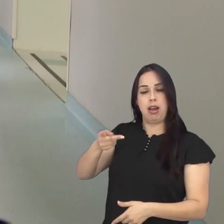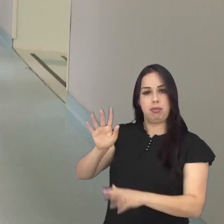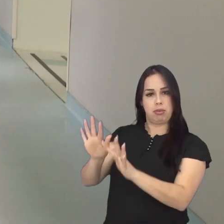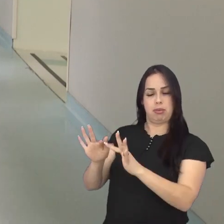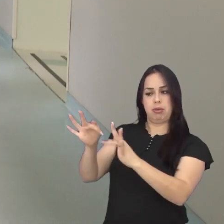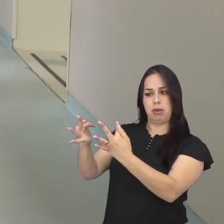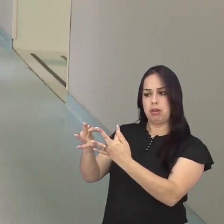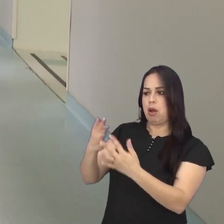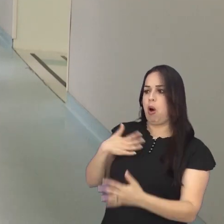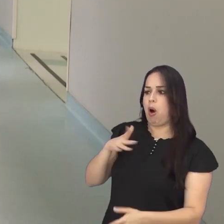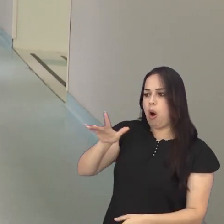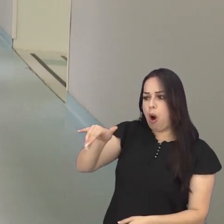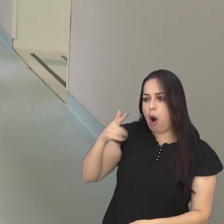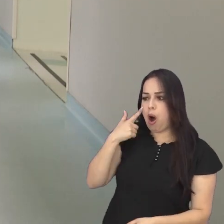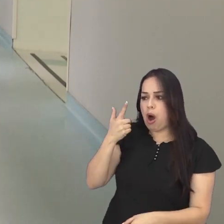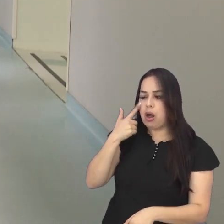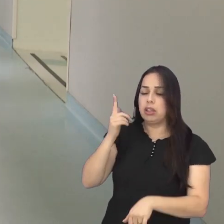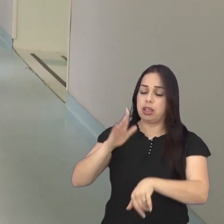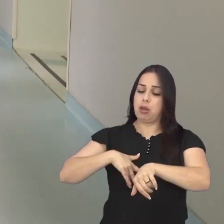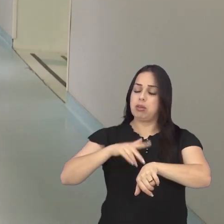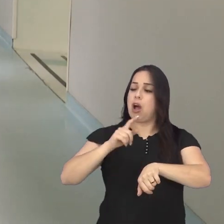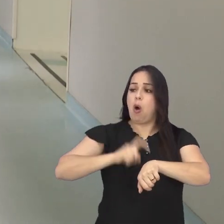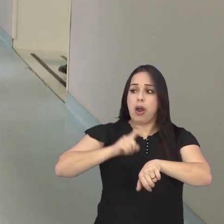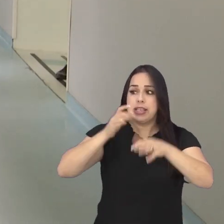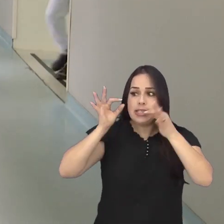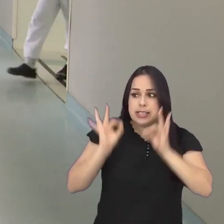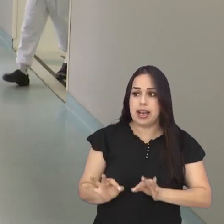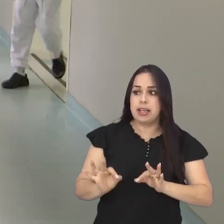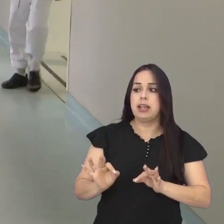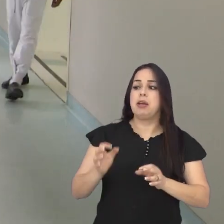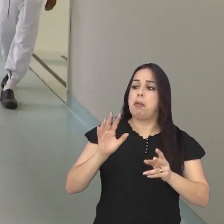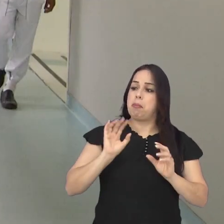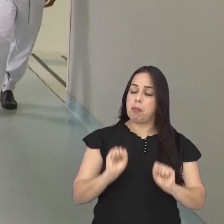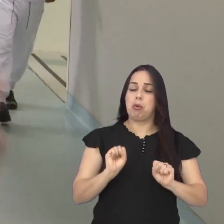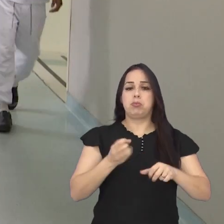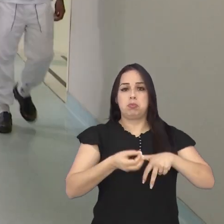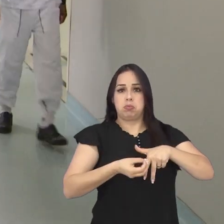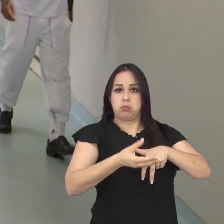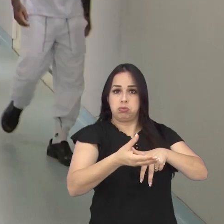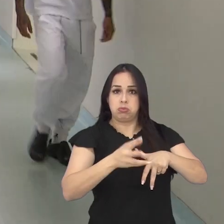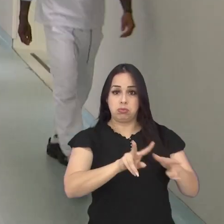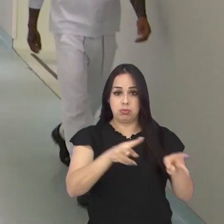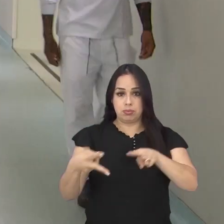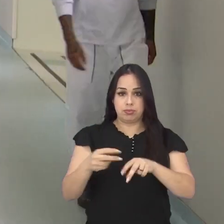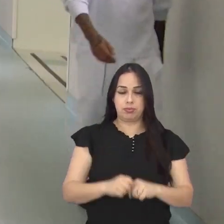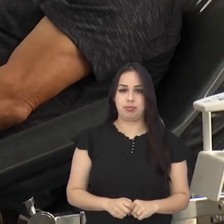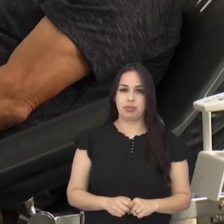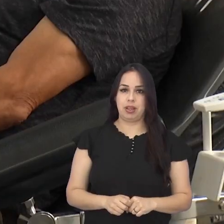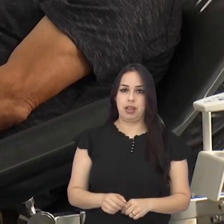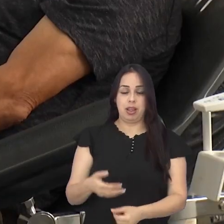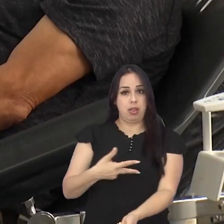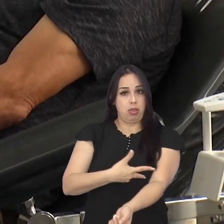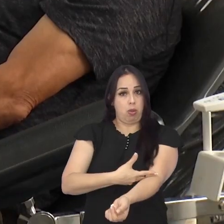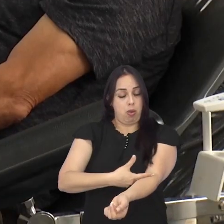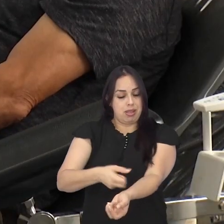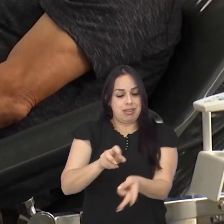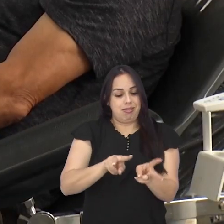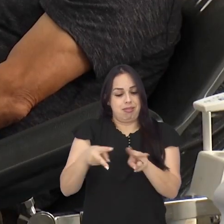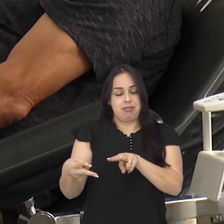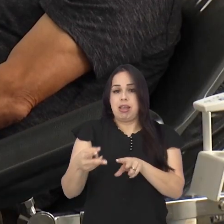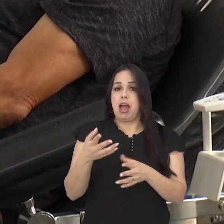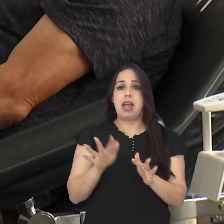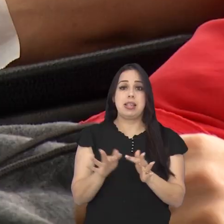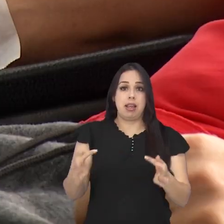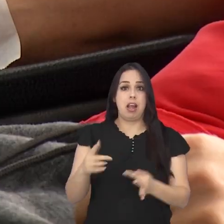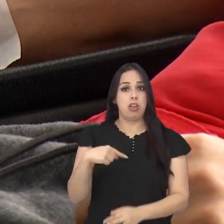expressem isso para família para que no momento adequada a família autoriza essa doação com a doação de sangue